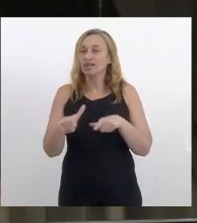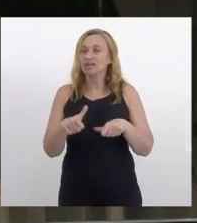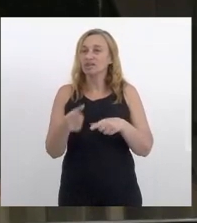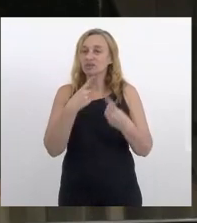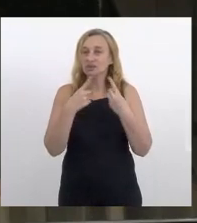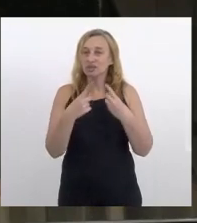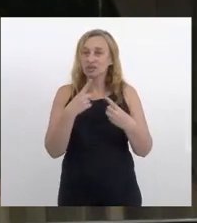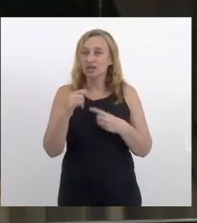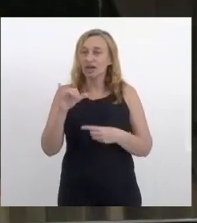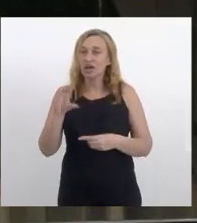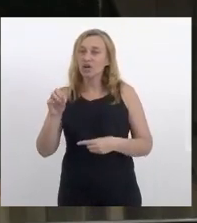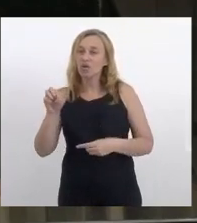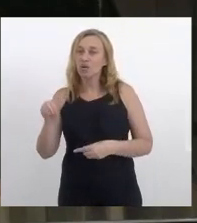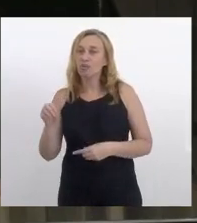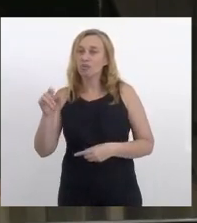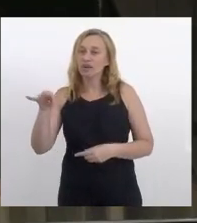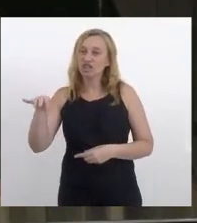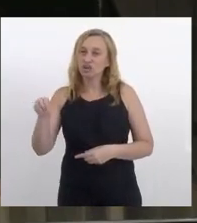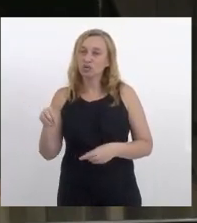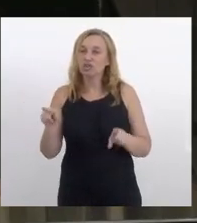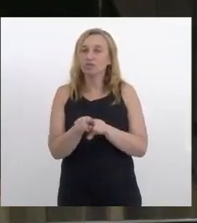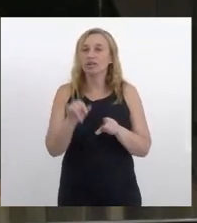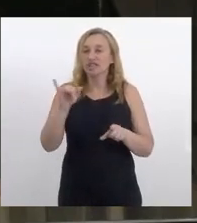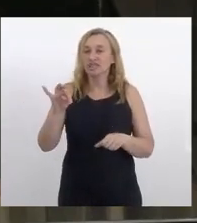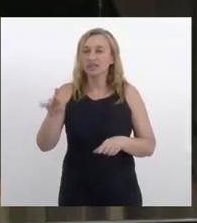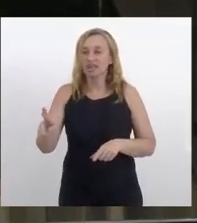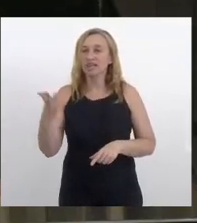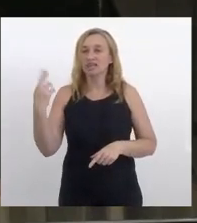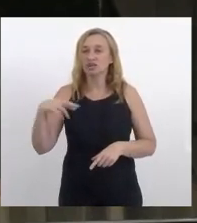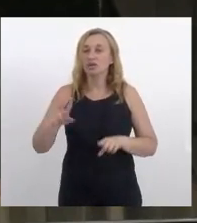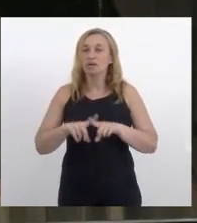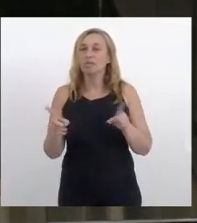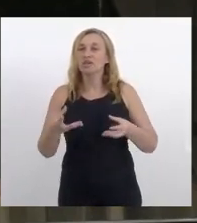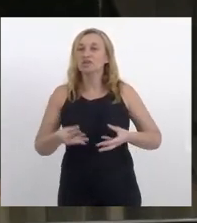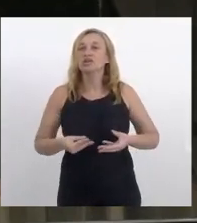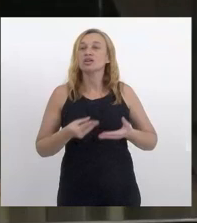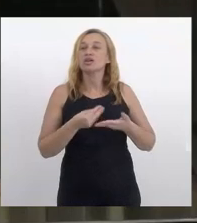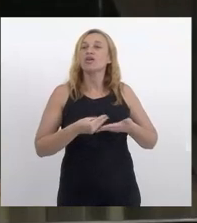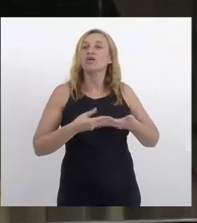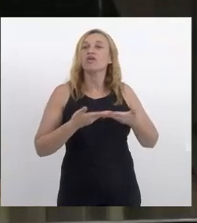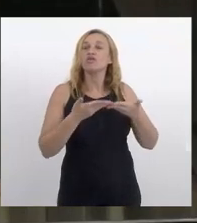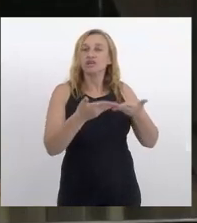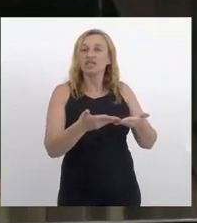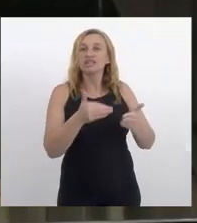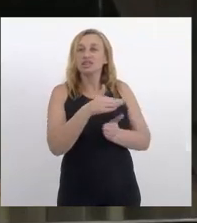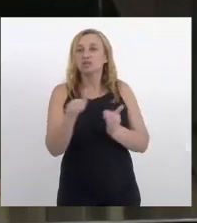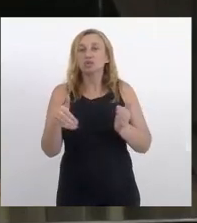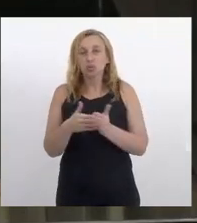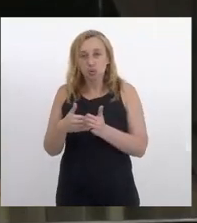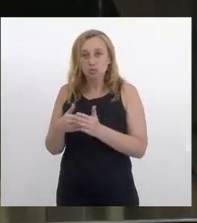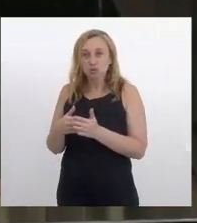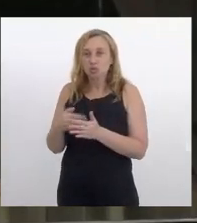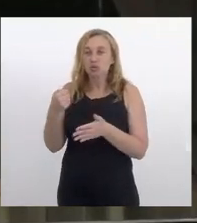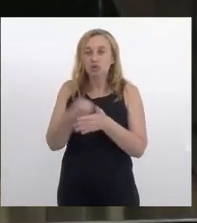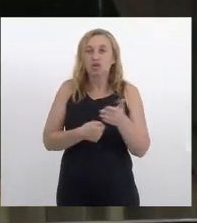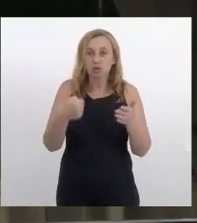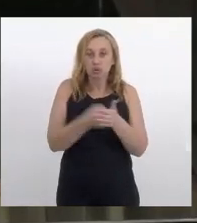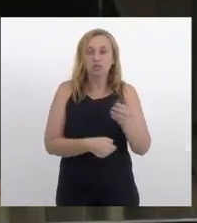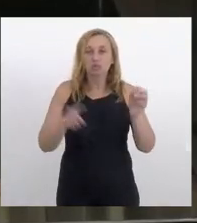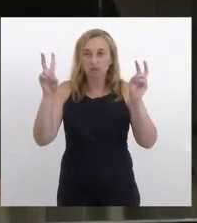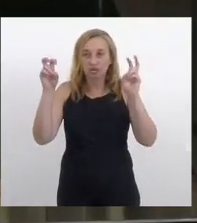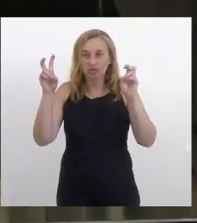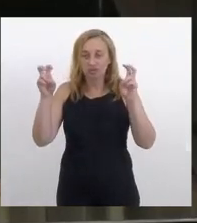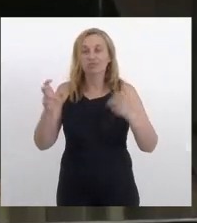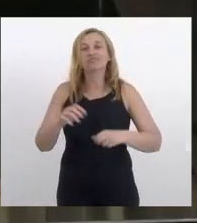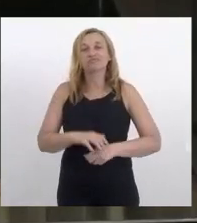diálogo ecumênico como interreligioso, mas ofereço justamente isso a todos aqueles que lutam por isso, que buscam